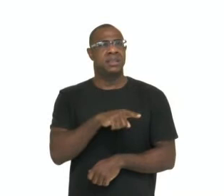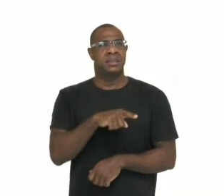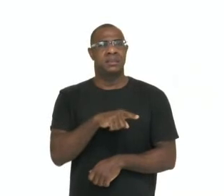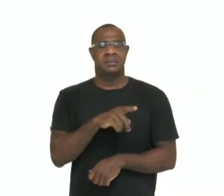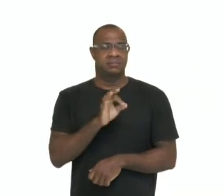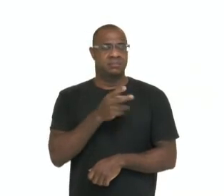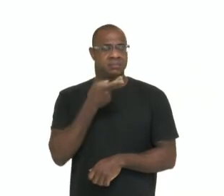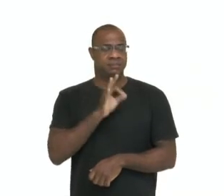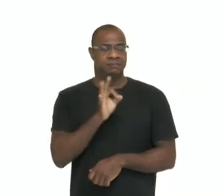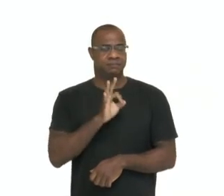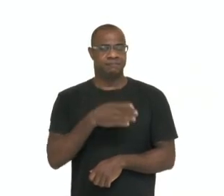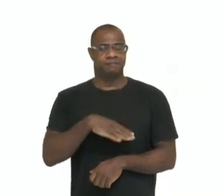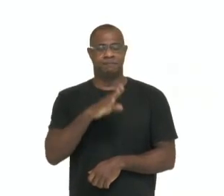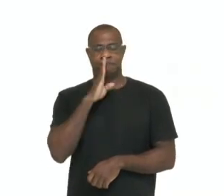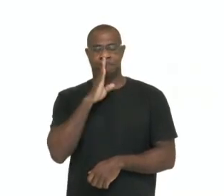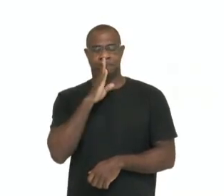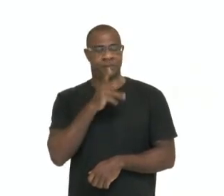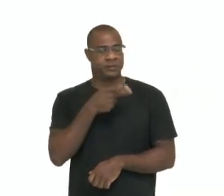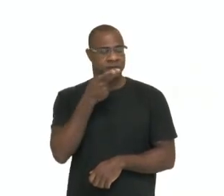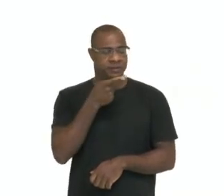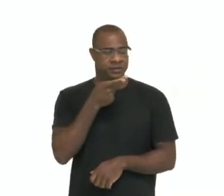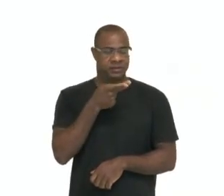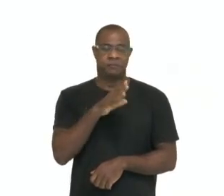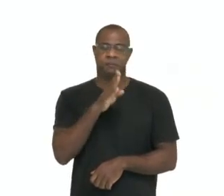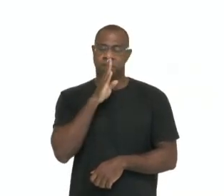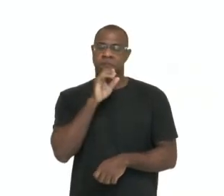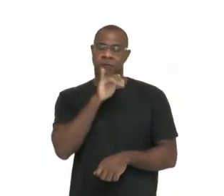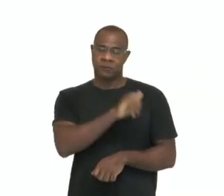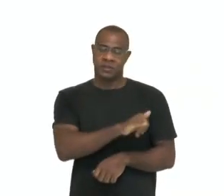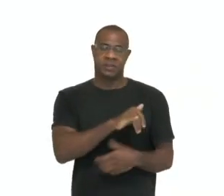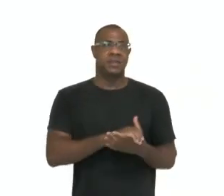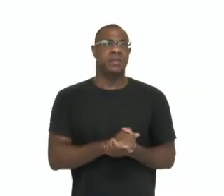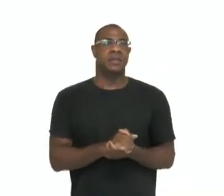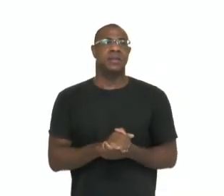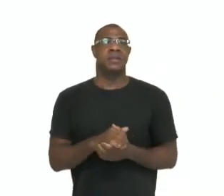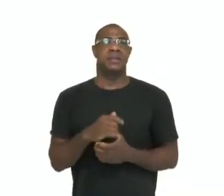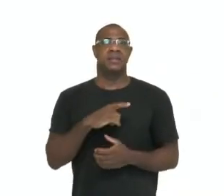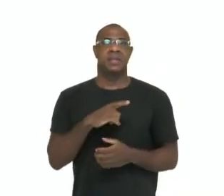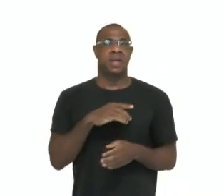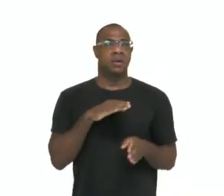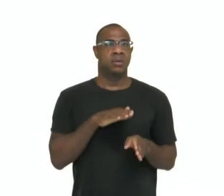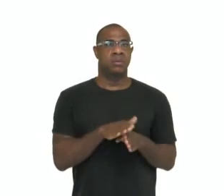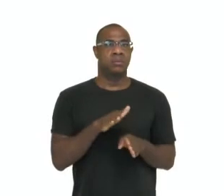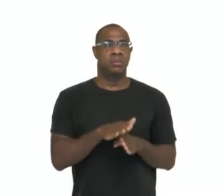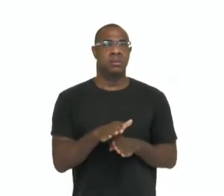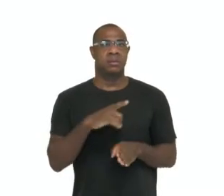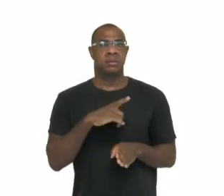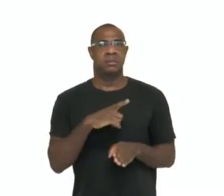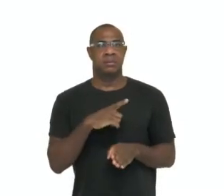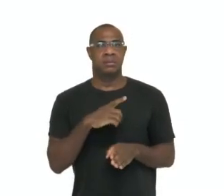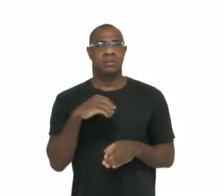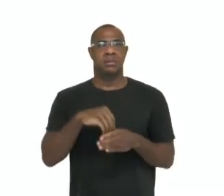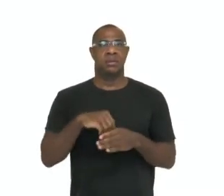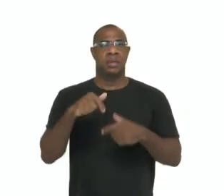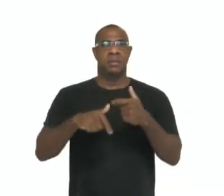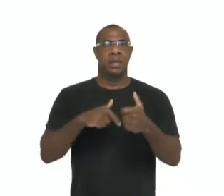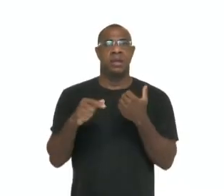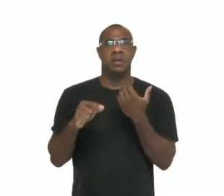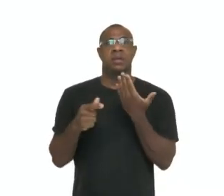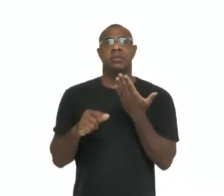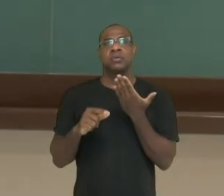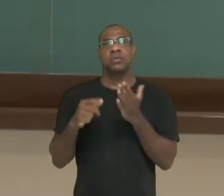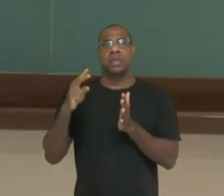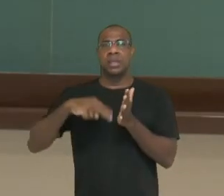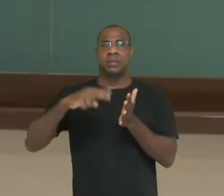aí fica. Se disse, fica também. Há conceitos que se devem incutir na alma do leitor, a força de